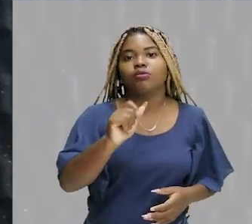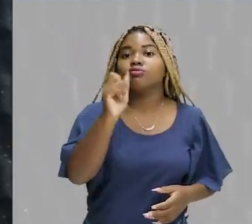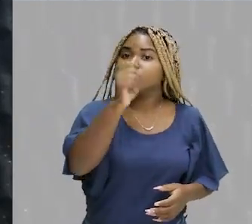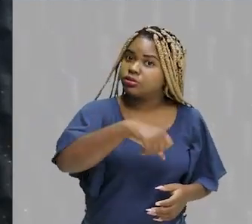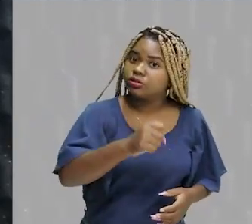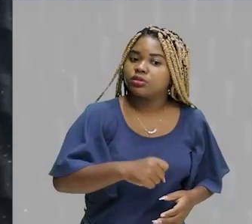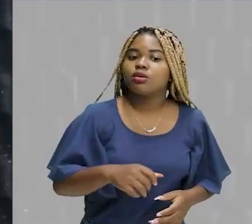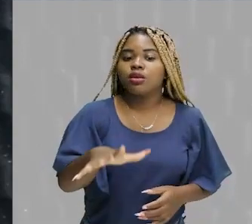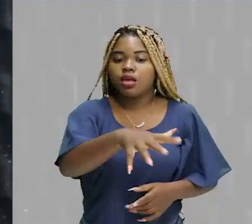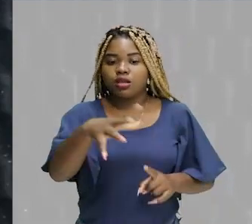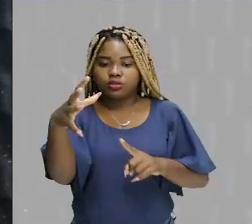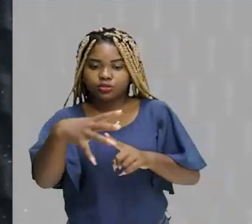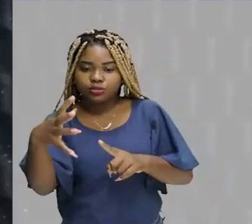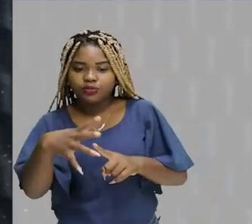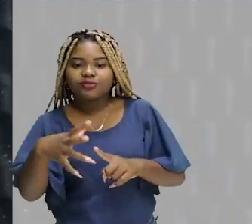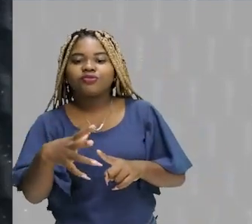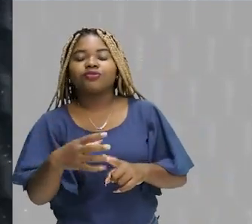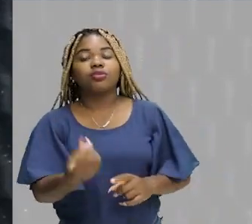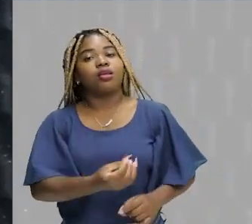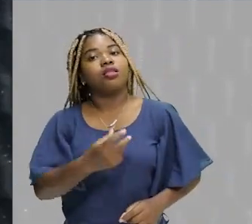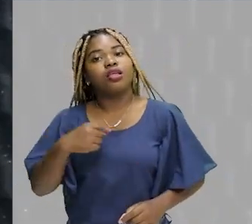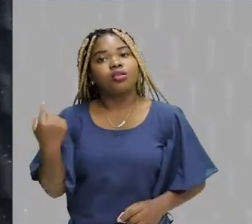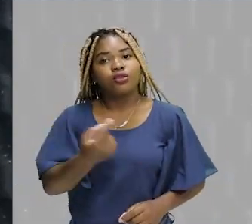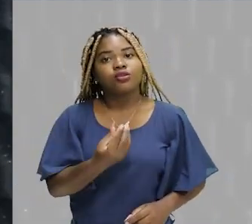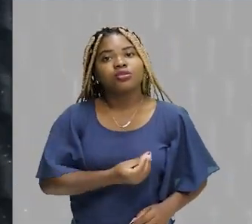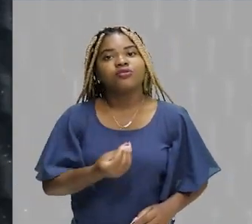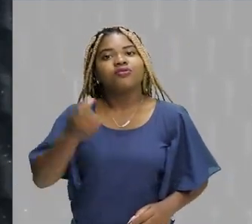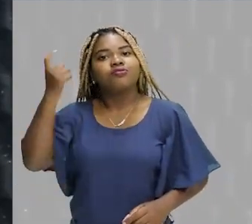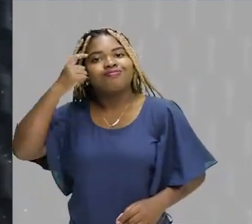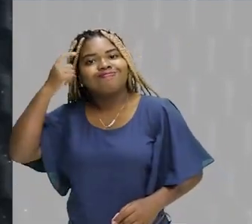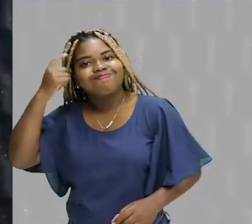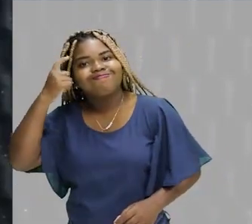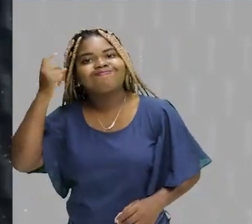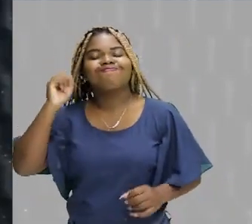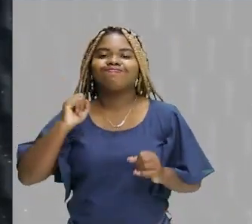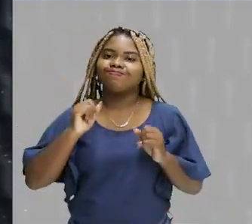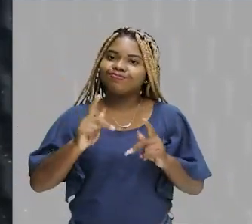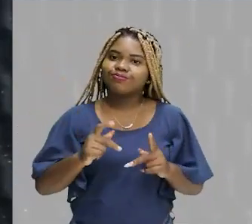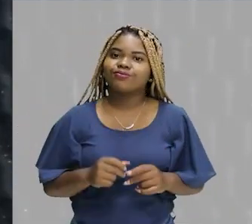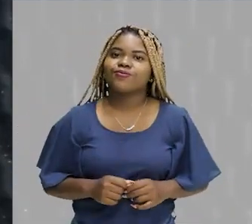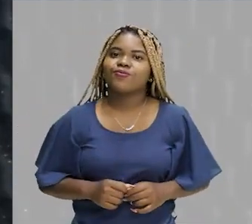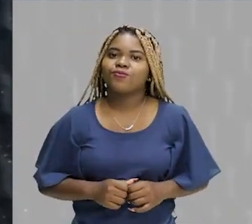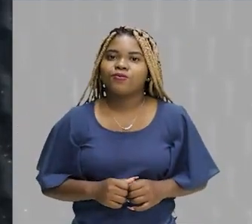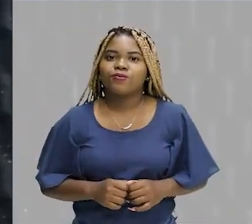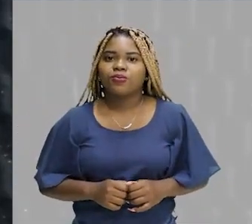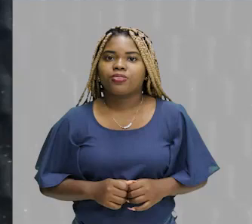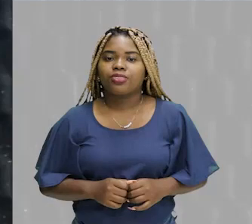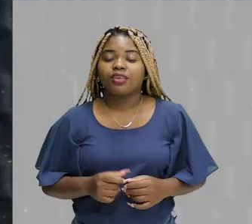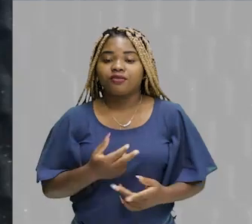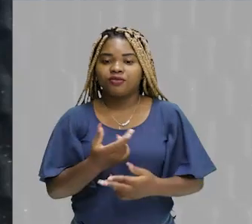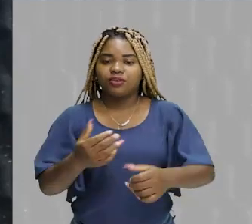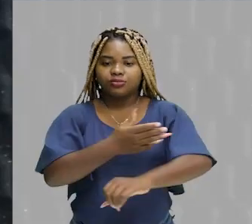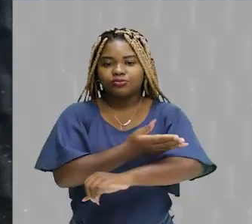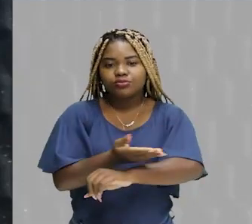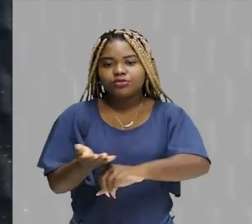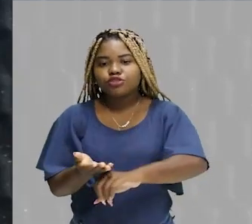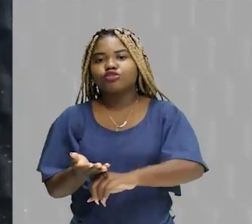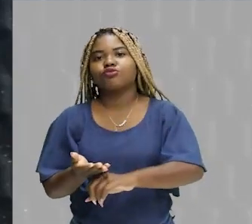influencia a nossa forma de ser, a nossa forma de pensar e a nossa forma de agir. E grande parte dos comportamentos